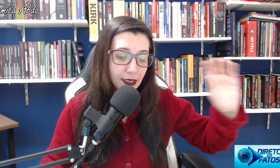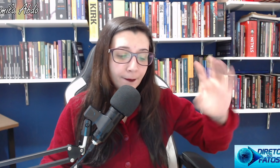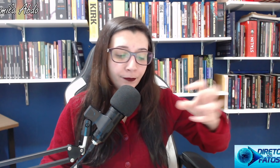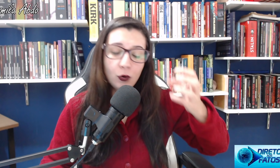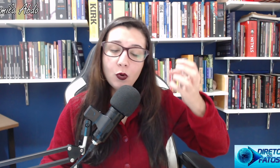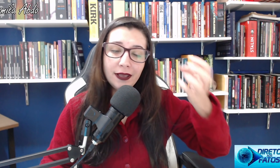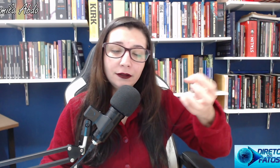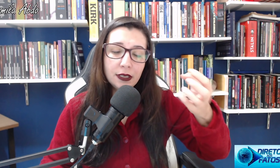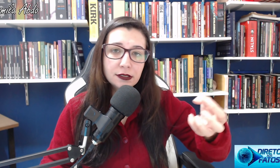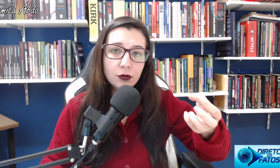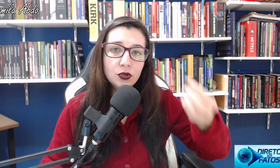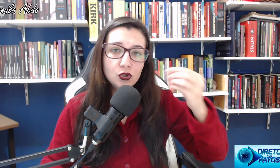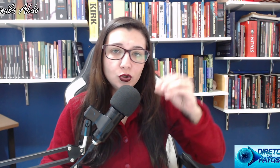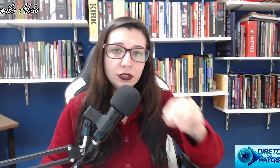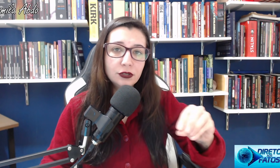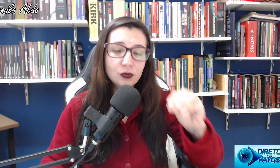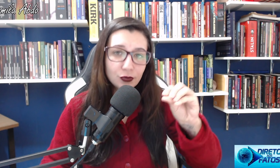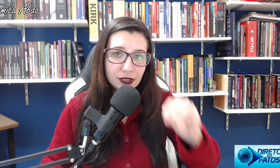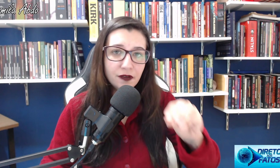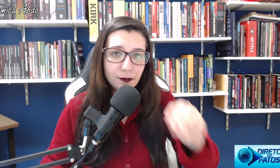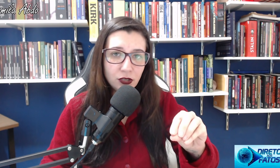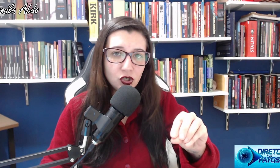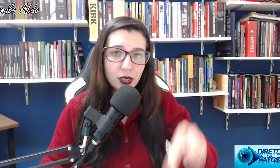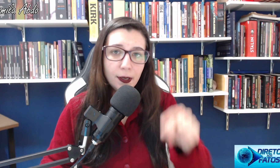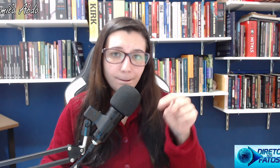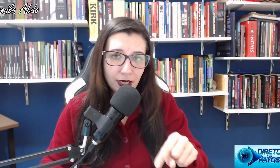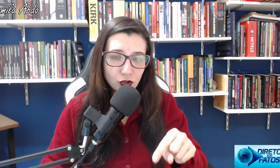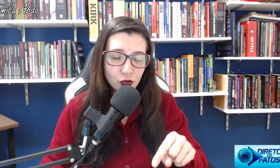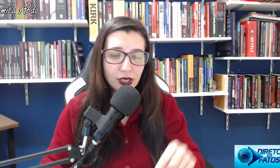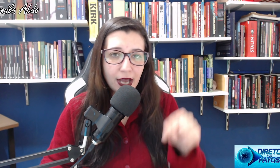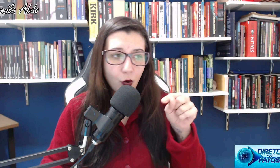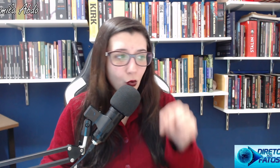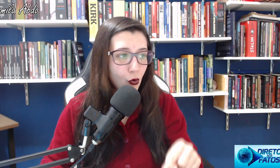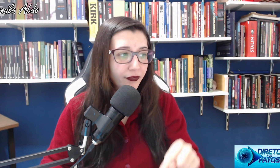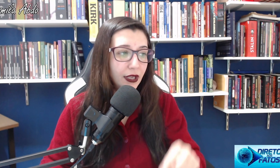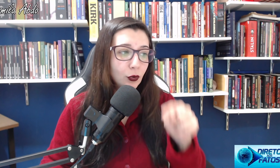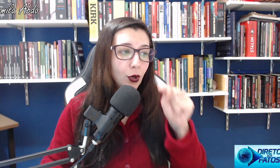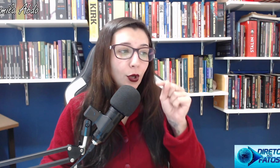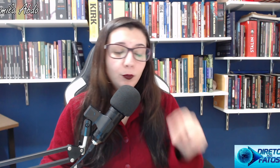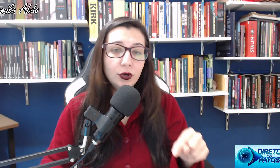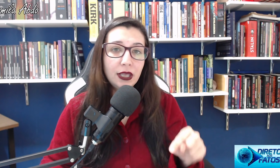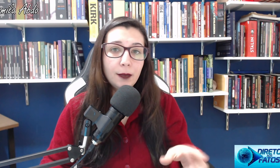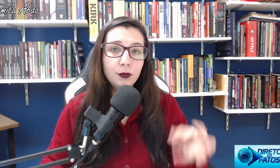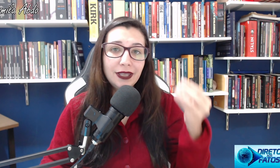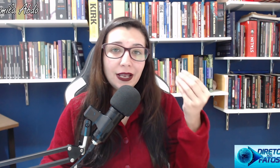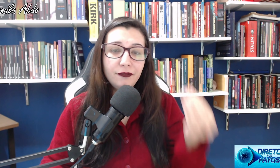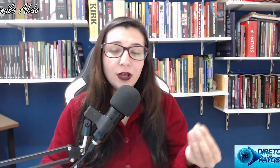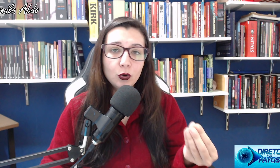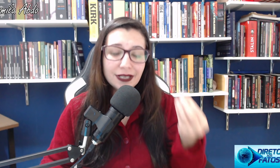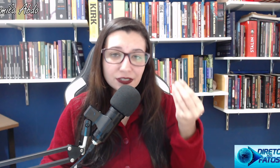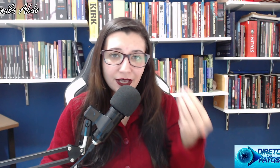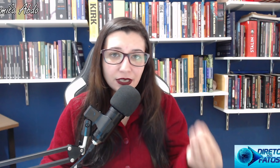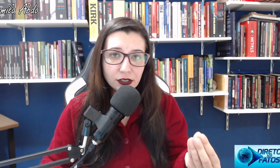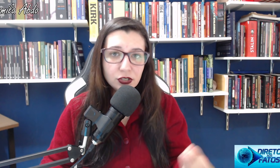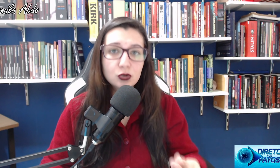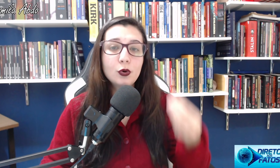Paz, com a intenção de única e exclusivamente prejudicar o governo. Por quê? Porque ele falou